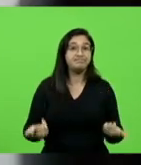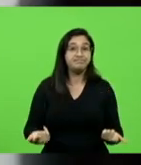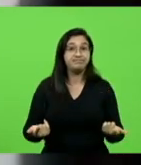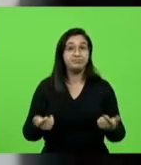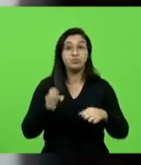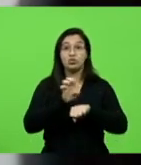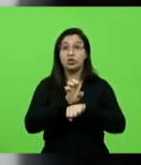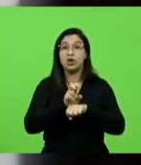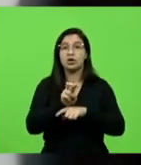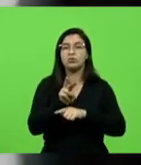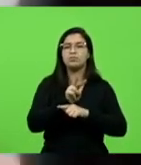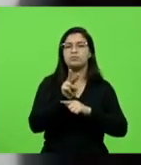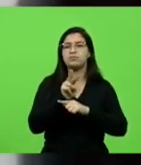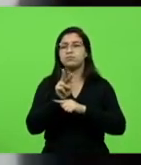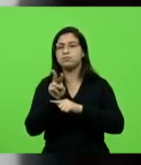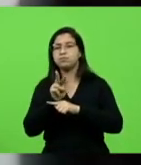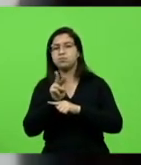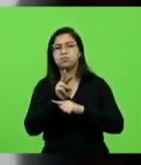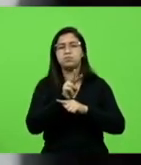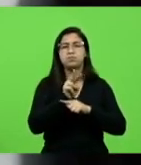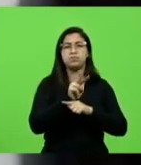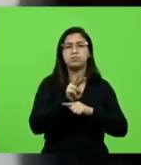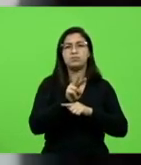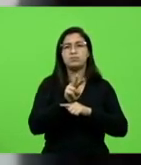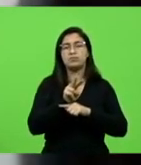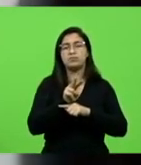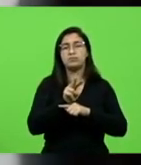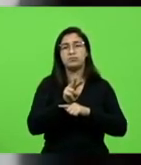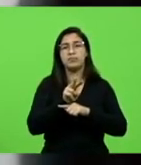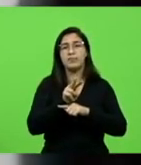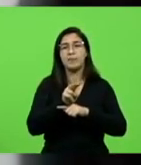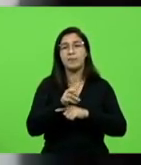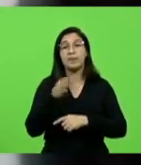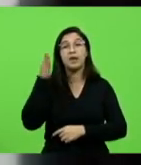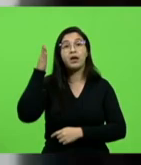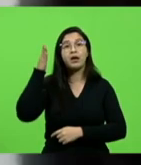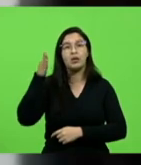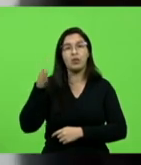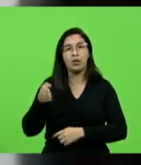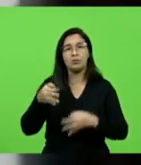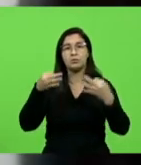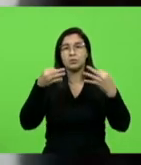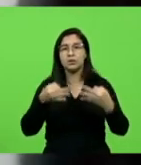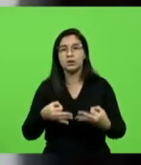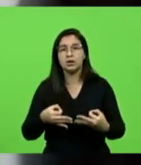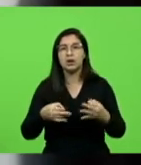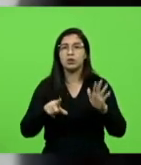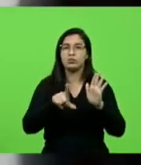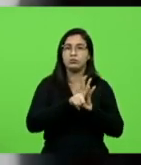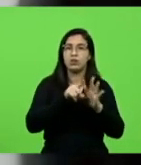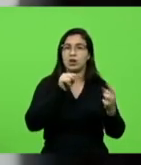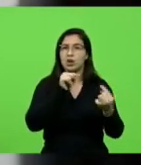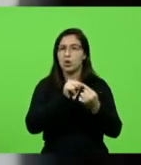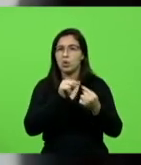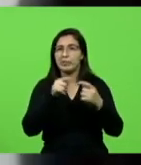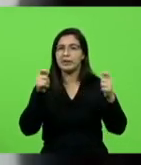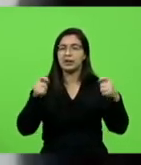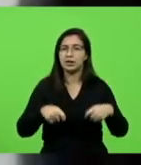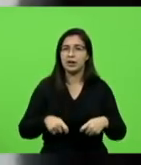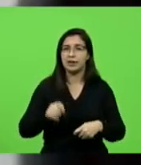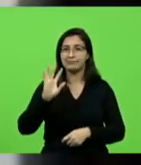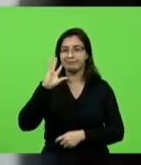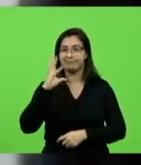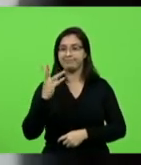fiscaliza e o Estado regulamenta. Então, em nome do pluralismo, em